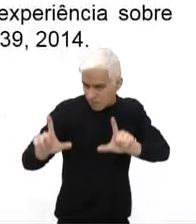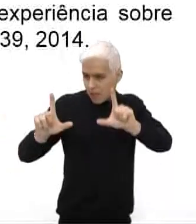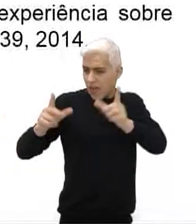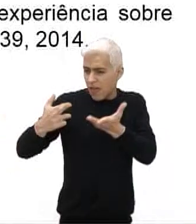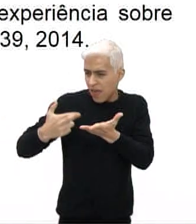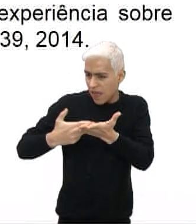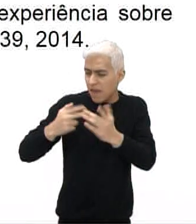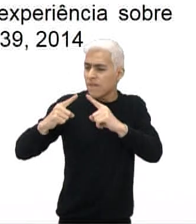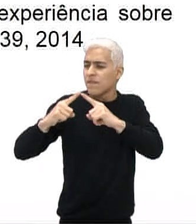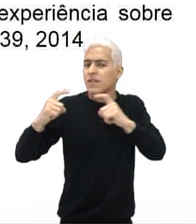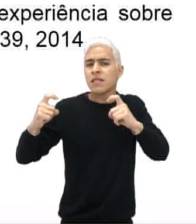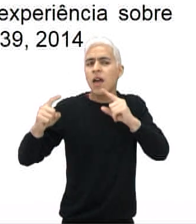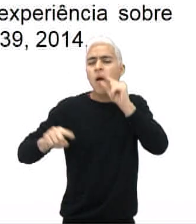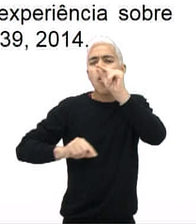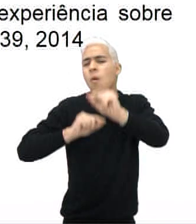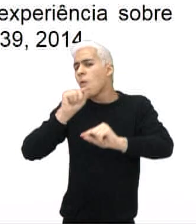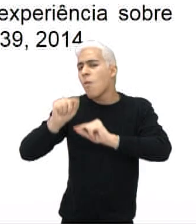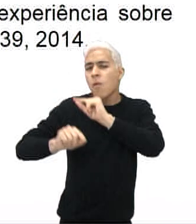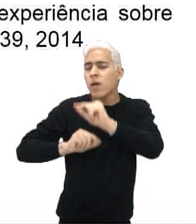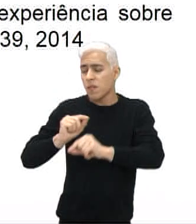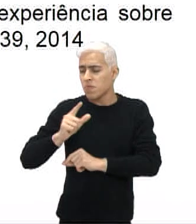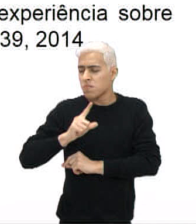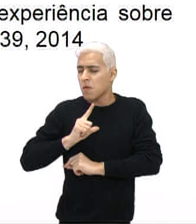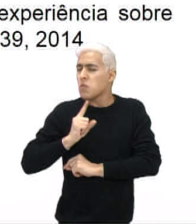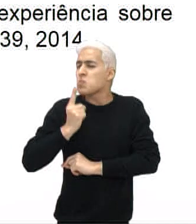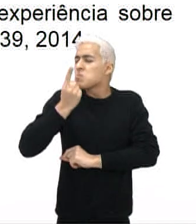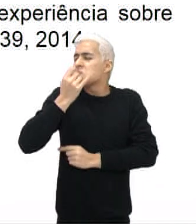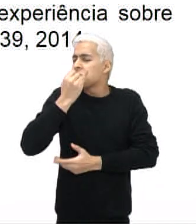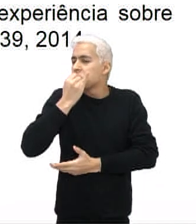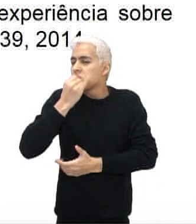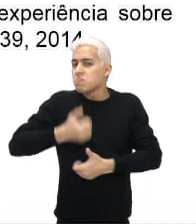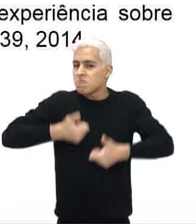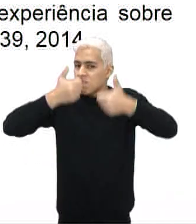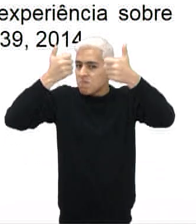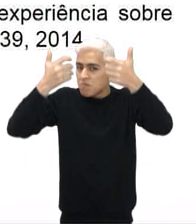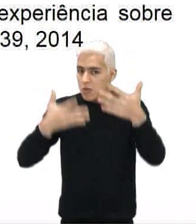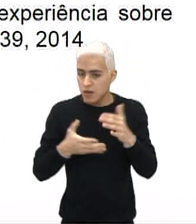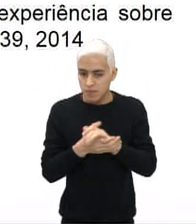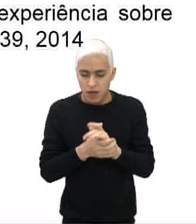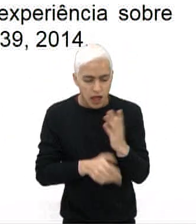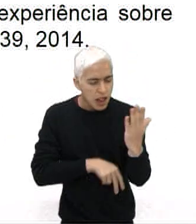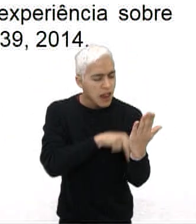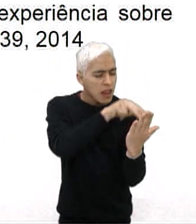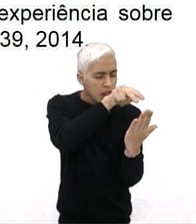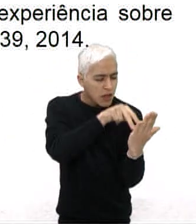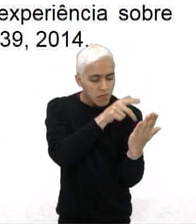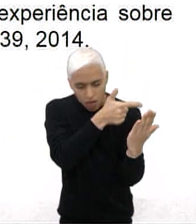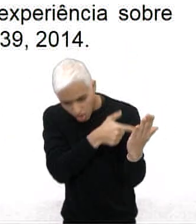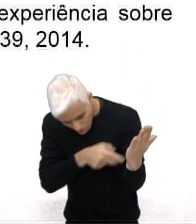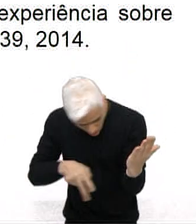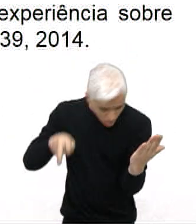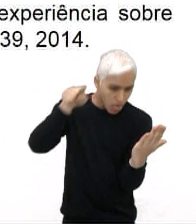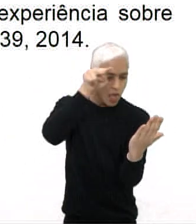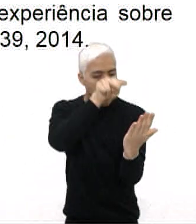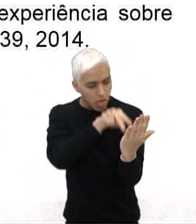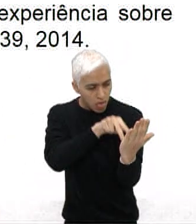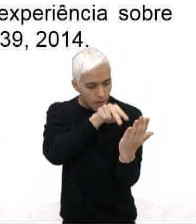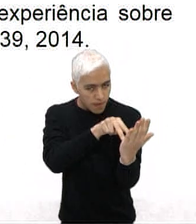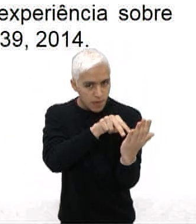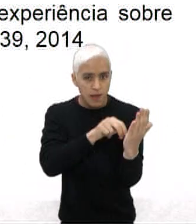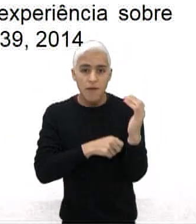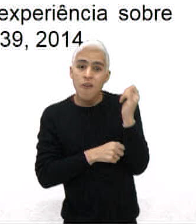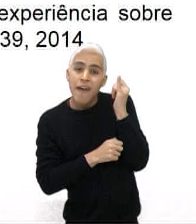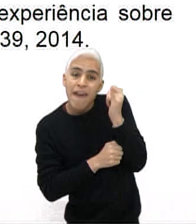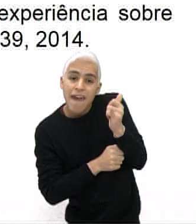traz esse exemplo de relato de experiência. Da leitura às releituras. Um relato de experiência, olha só,